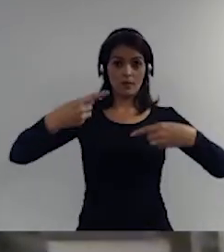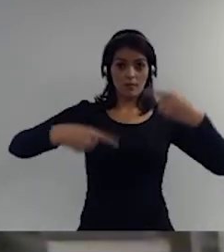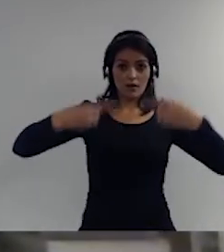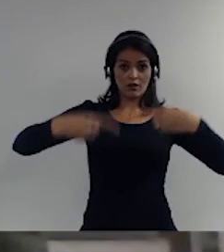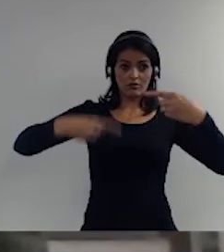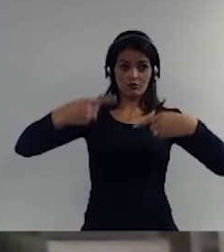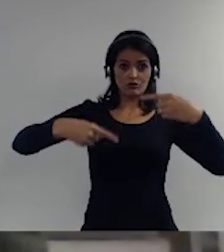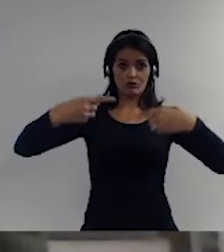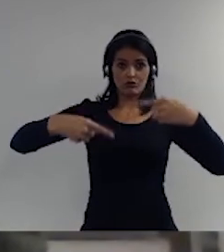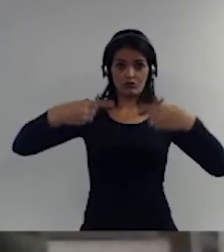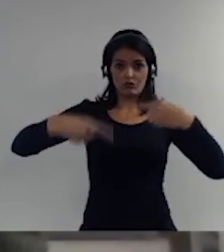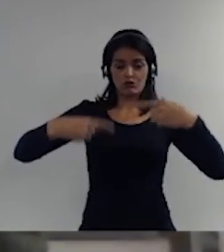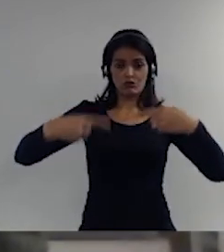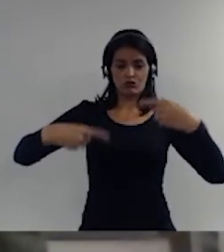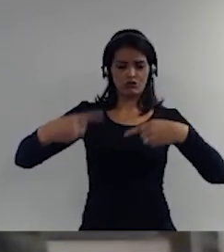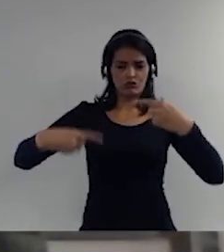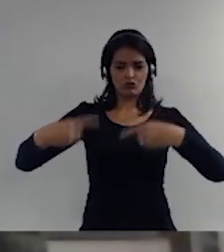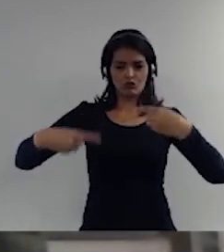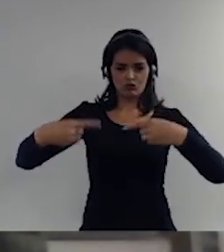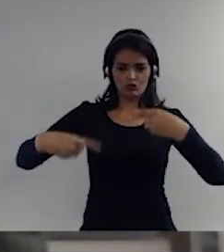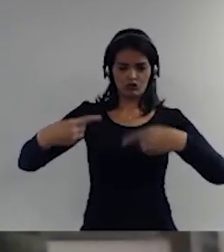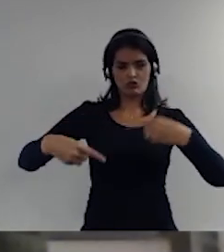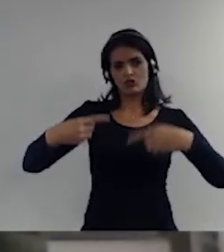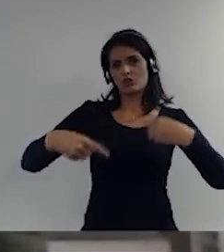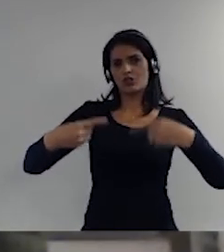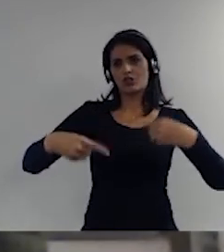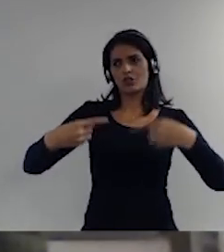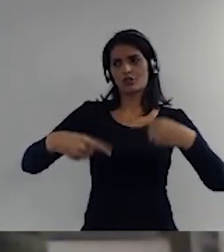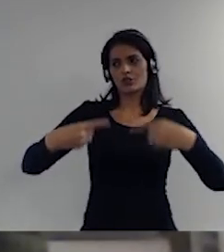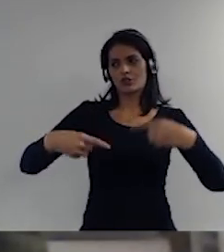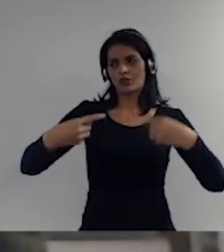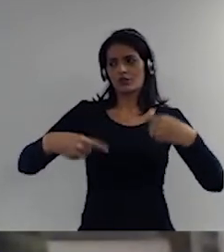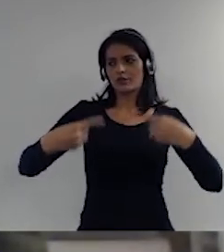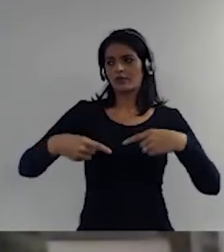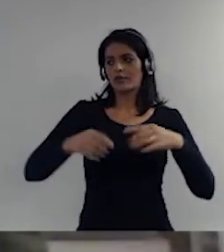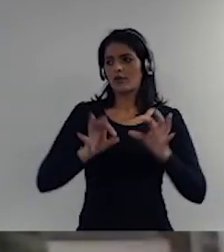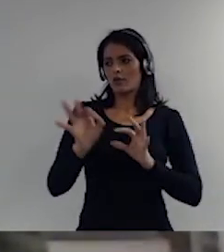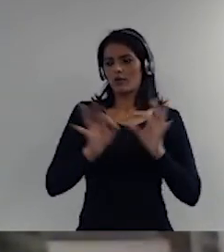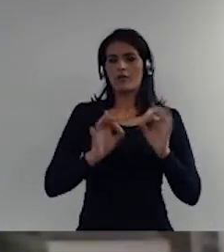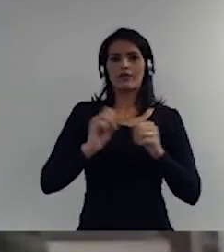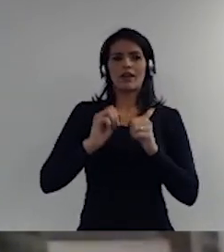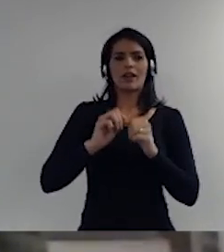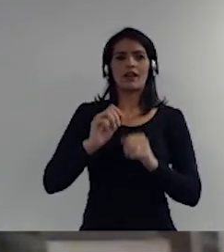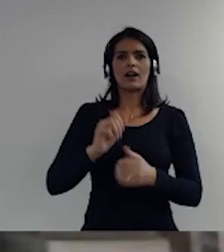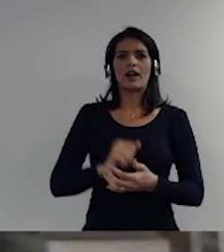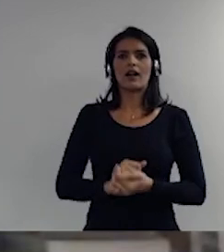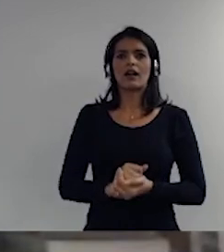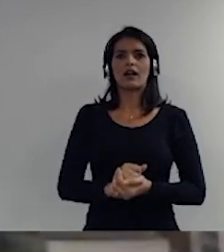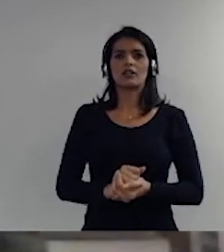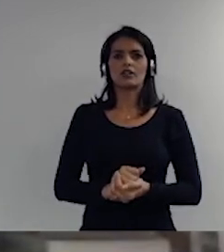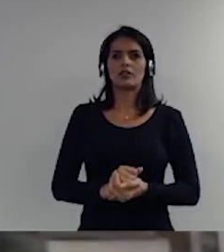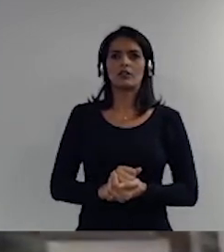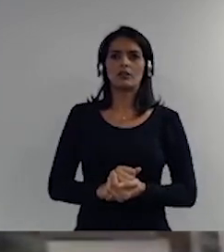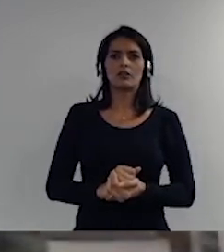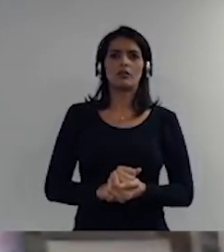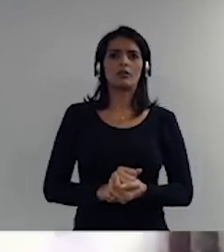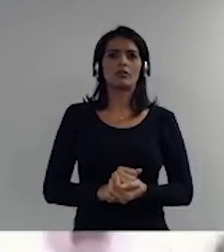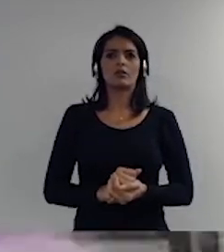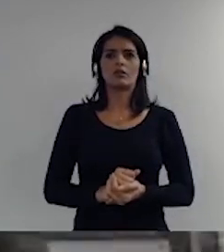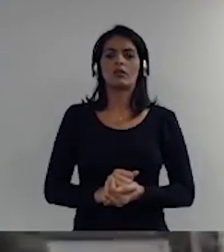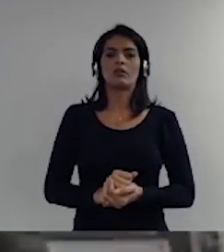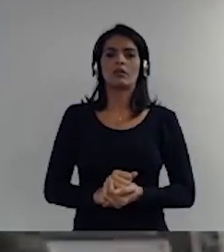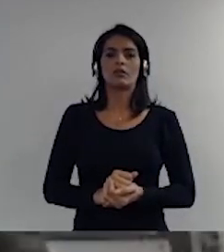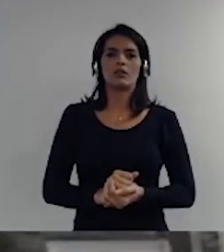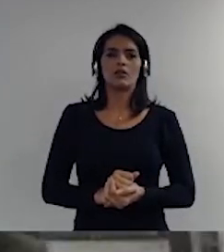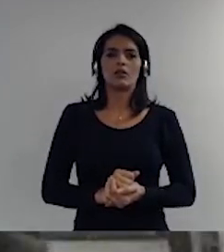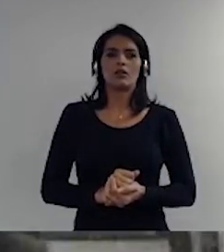inclusive, na época da realização das AGOs, como, por exemplo, a tese, a meu